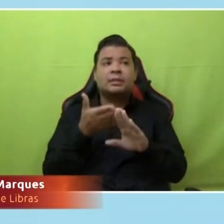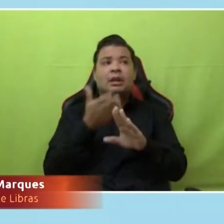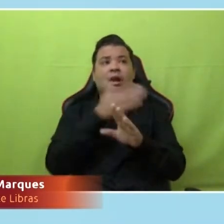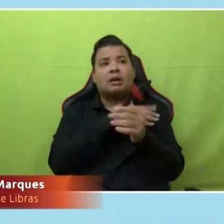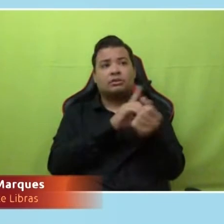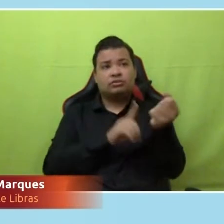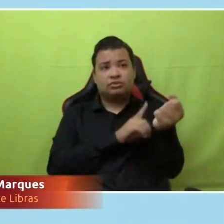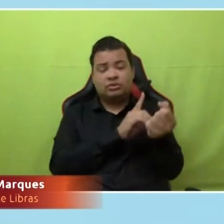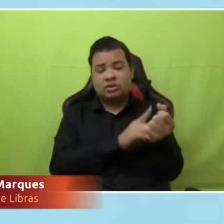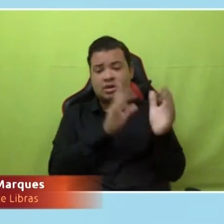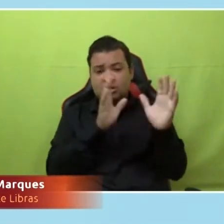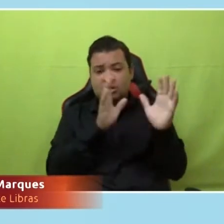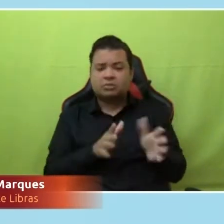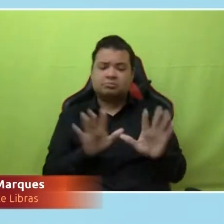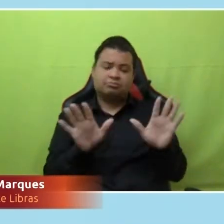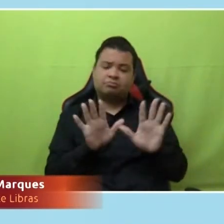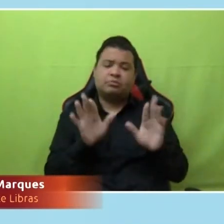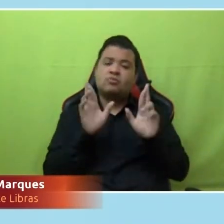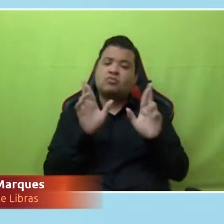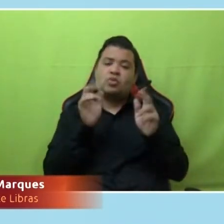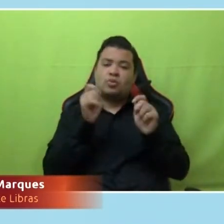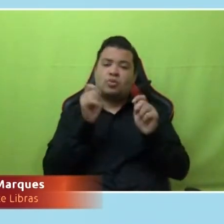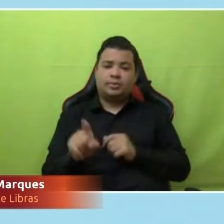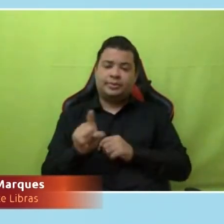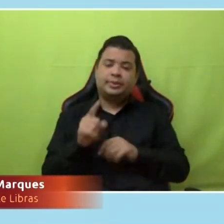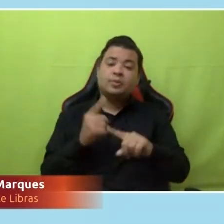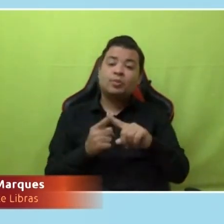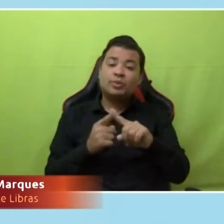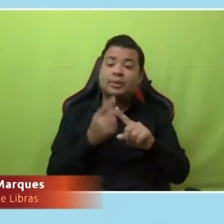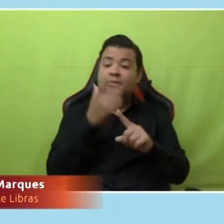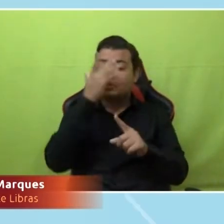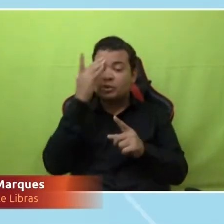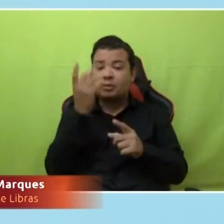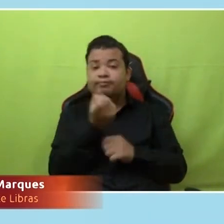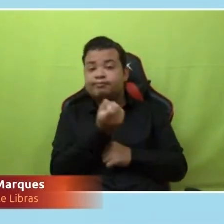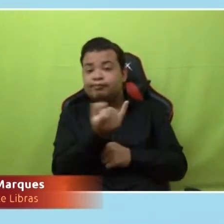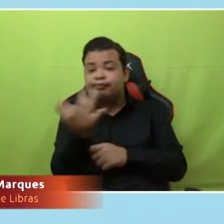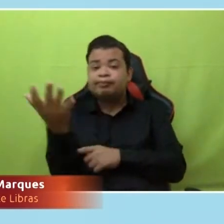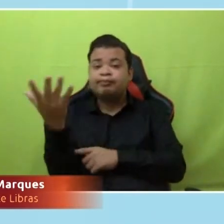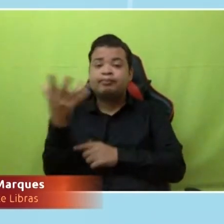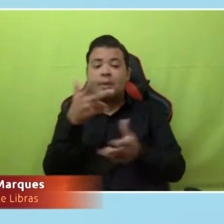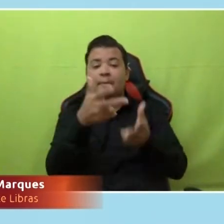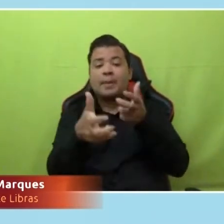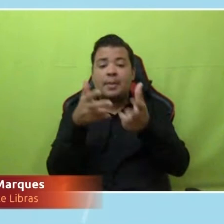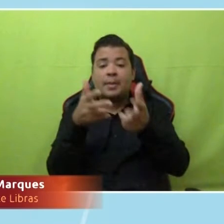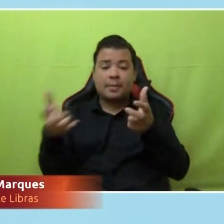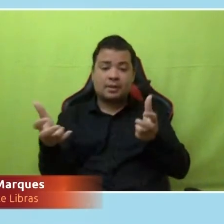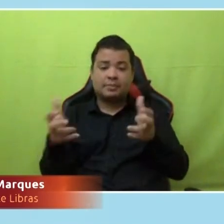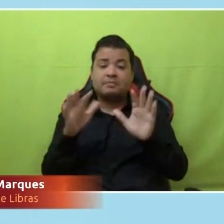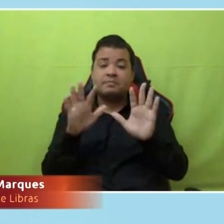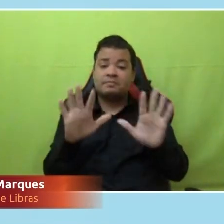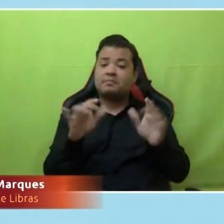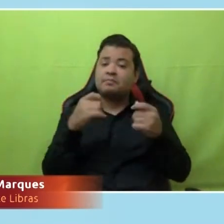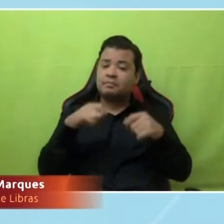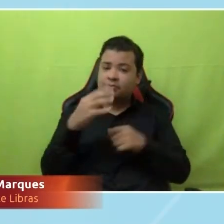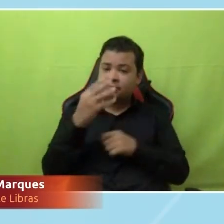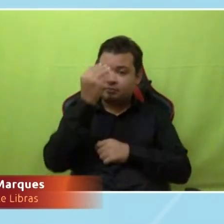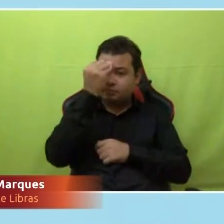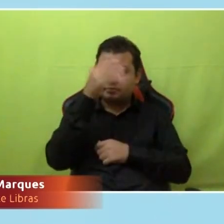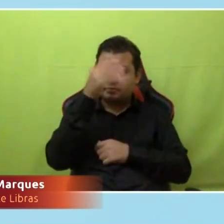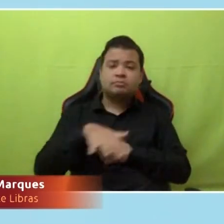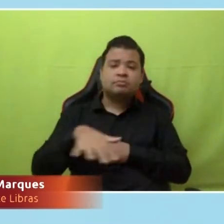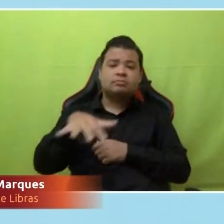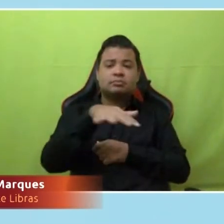possa atender um número maior de pessoas. Mas precisa lembrar também, né? A gente mora em área endêmica. Uma imensa parcela